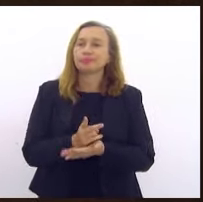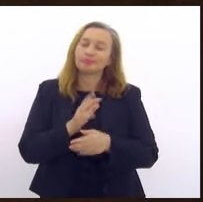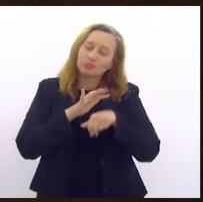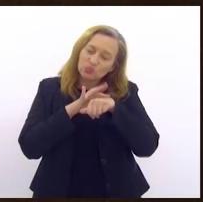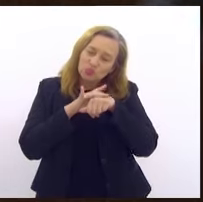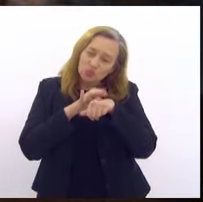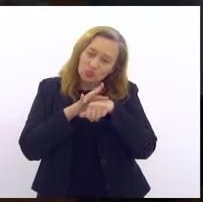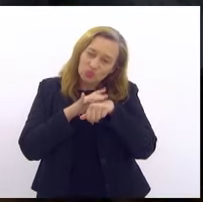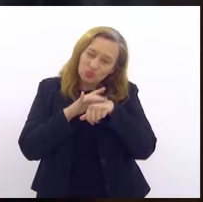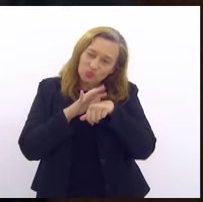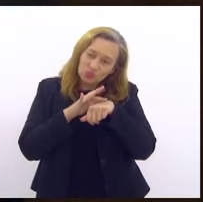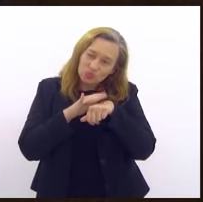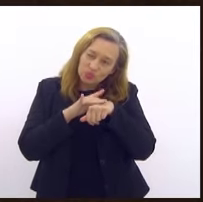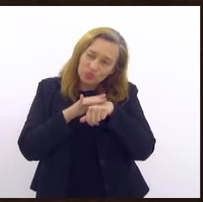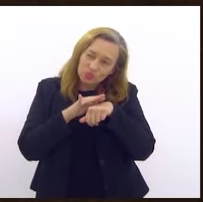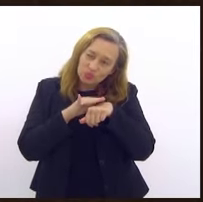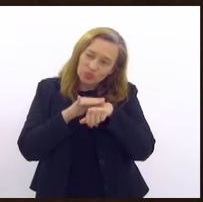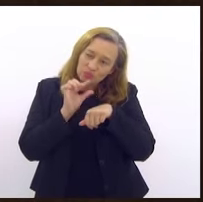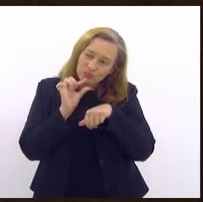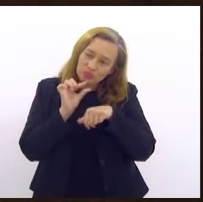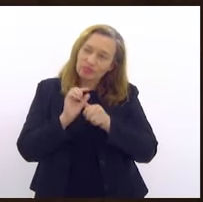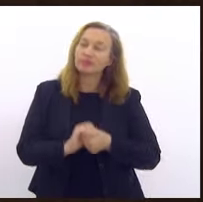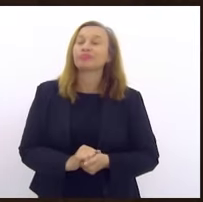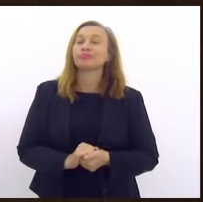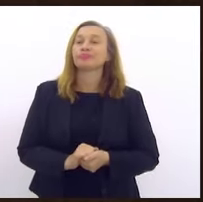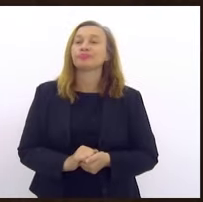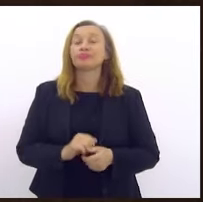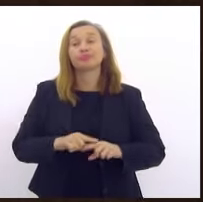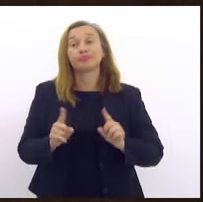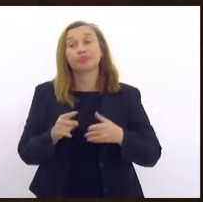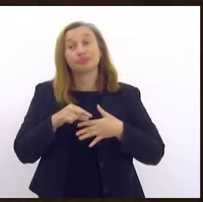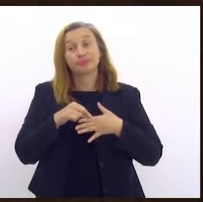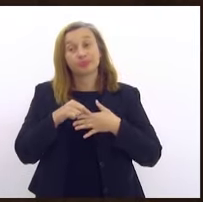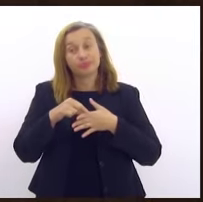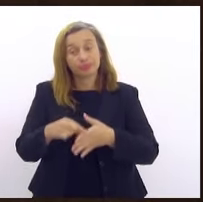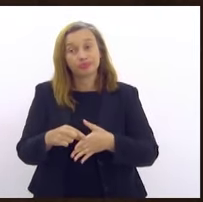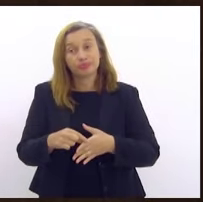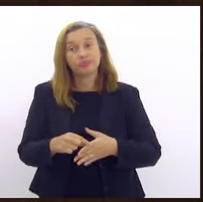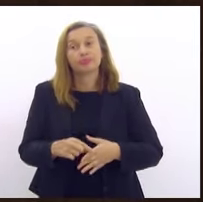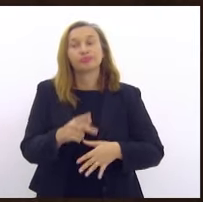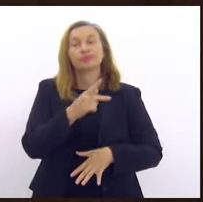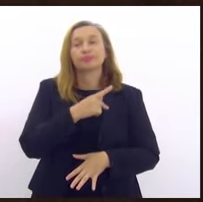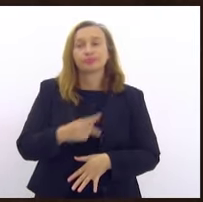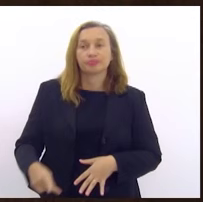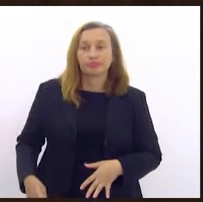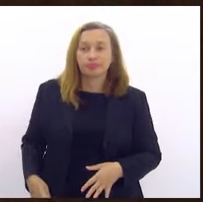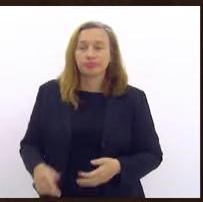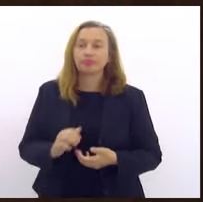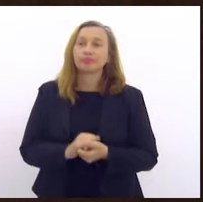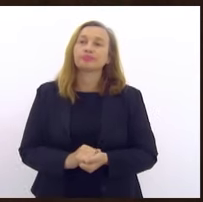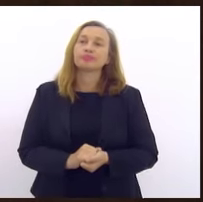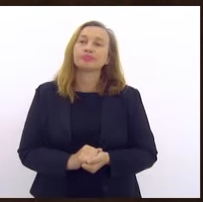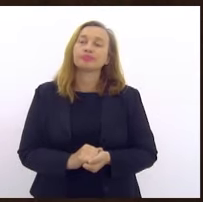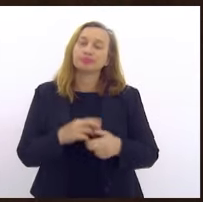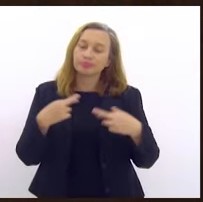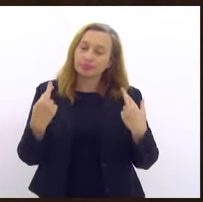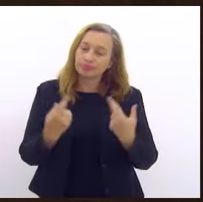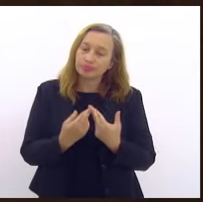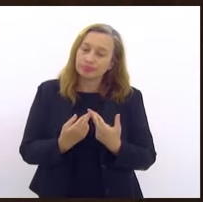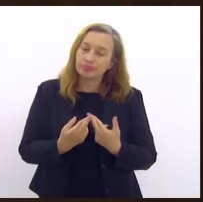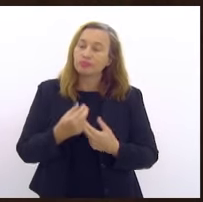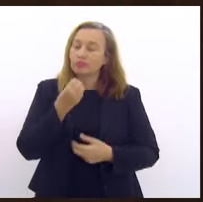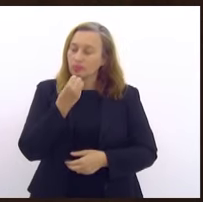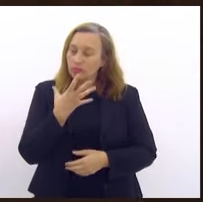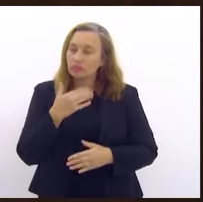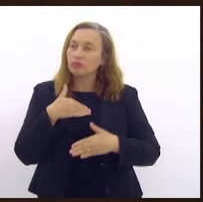já recuperado, não plenamente, mas já recuperado, que conduziu lá na sala da presidência, no gabinete da presidência, uma reunião que, ao meu ver, foi